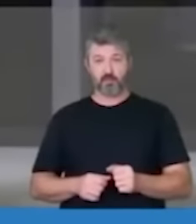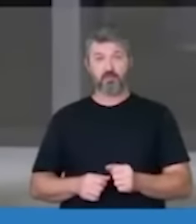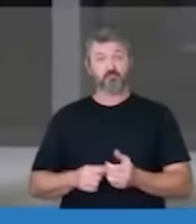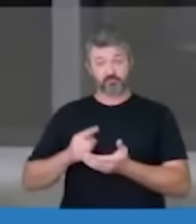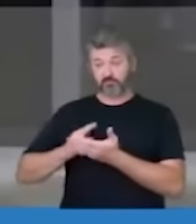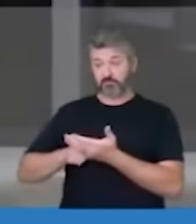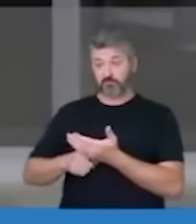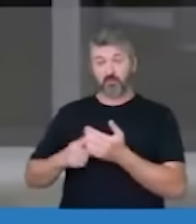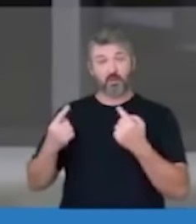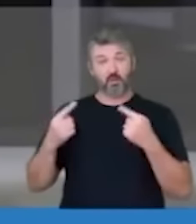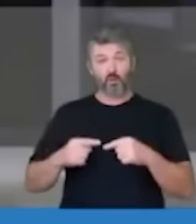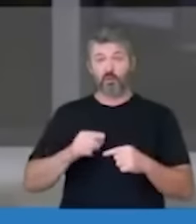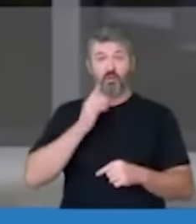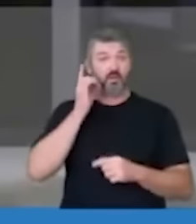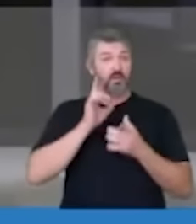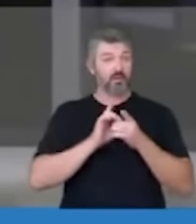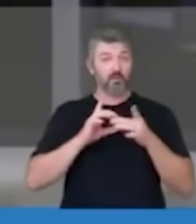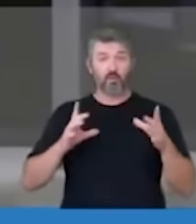tramaram contra a democracia,